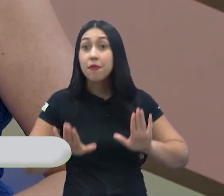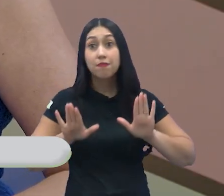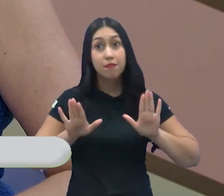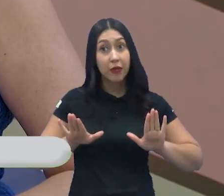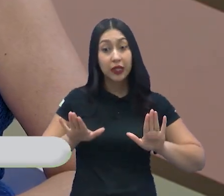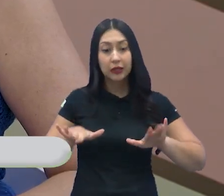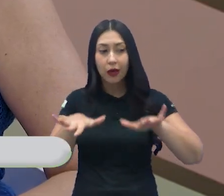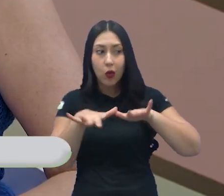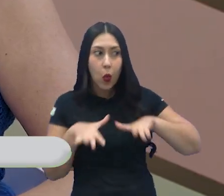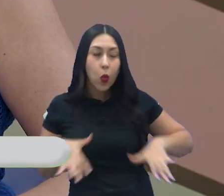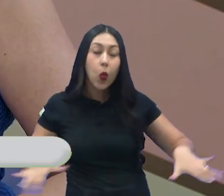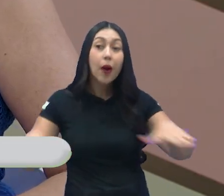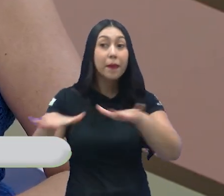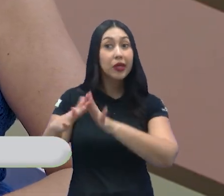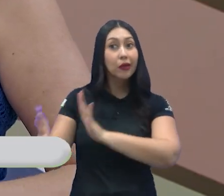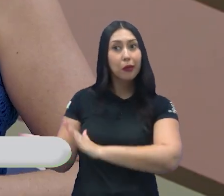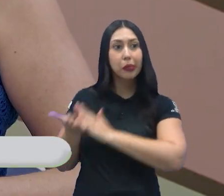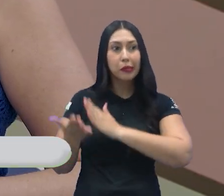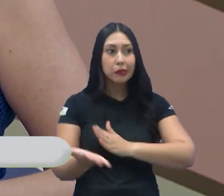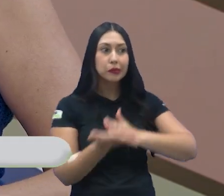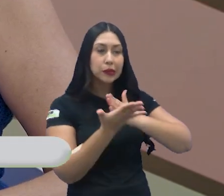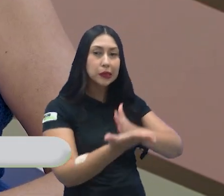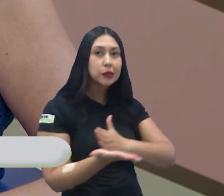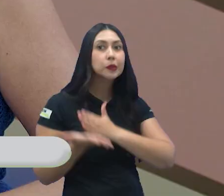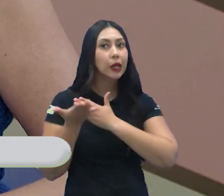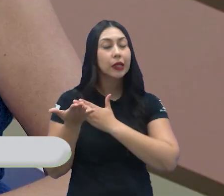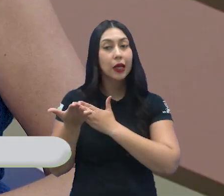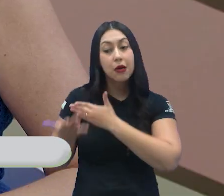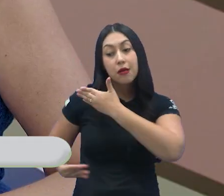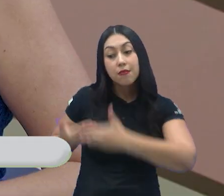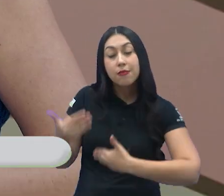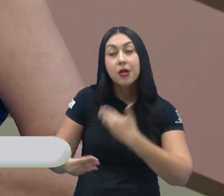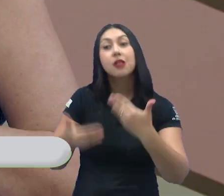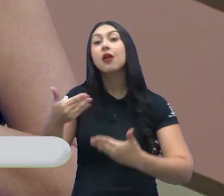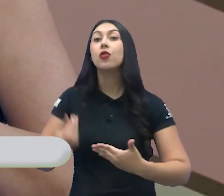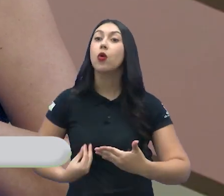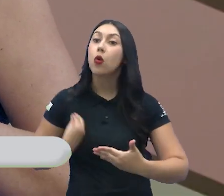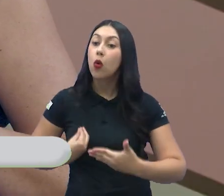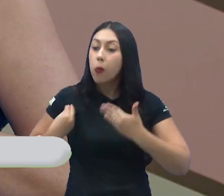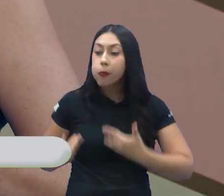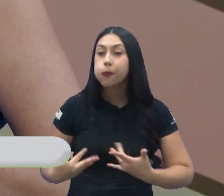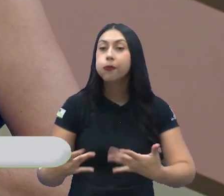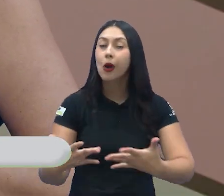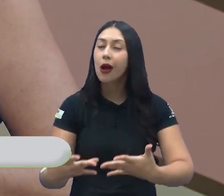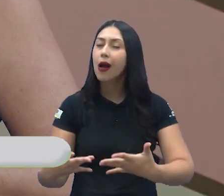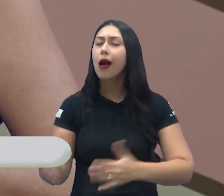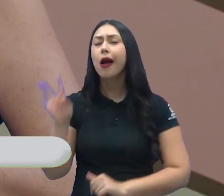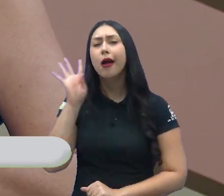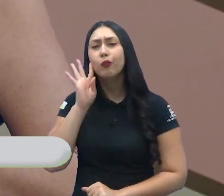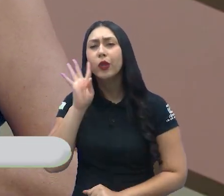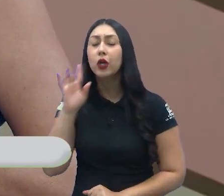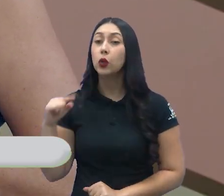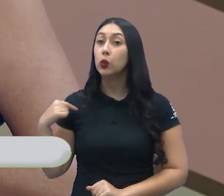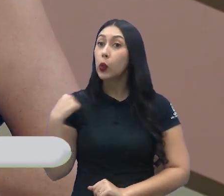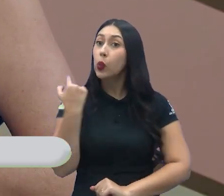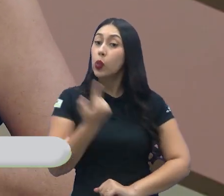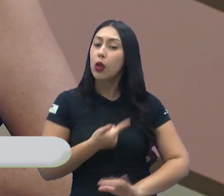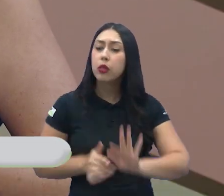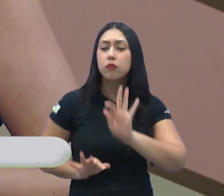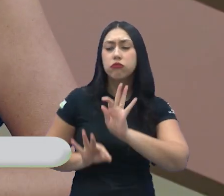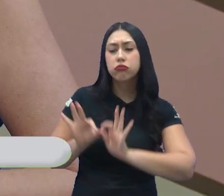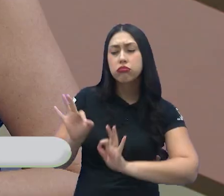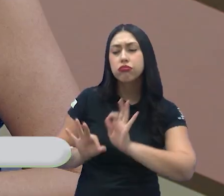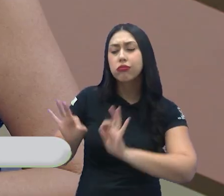influencia na constituição desse temperamento. E ao longo da vida é interessante que a gente consiga desenvolver características